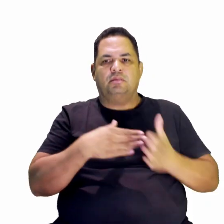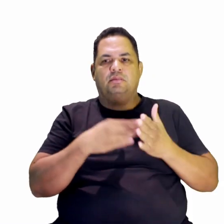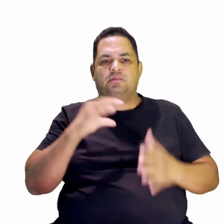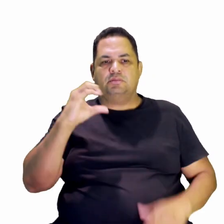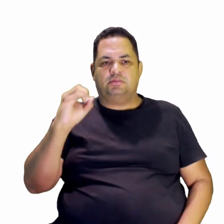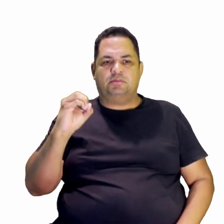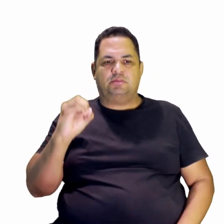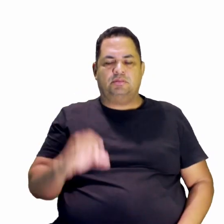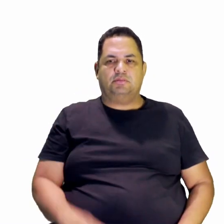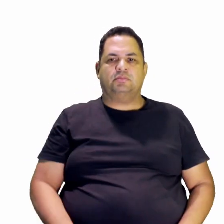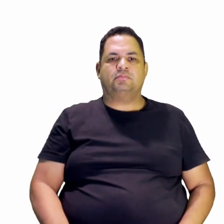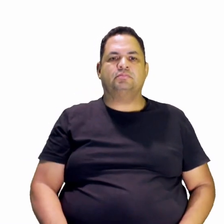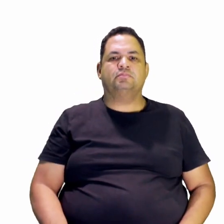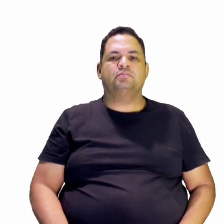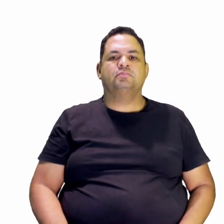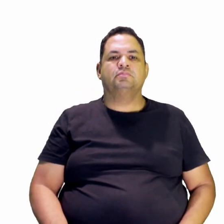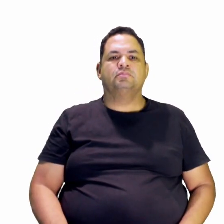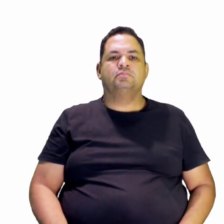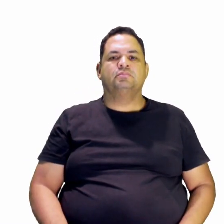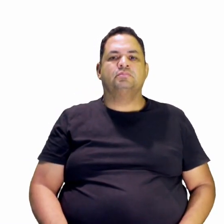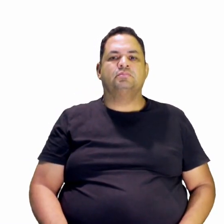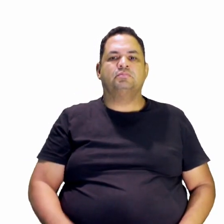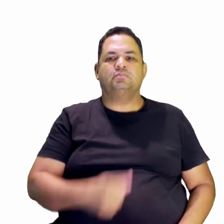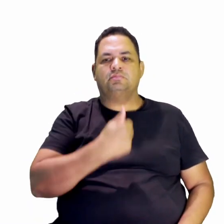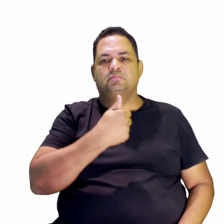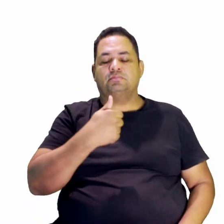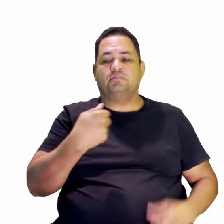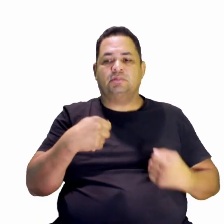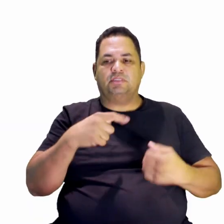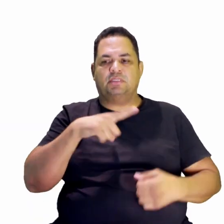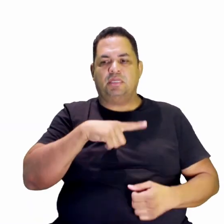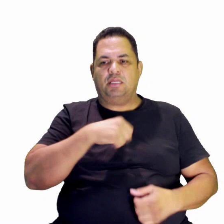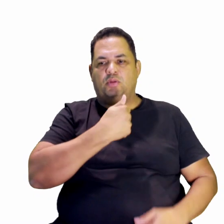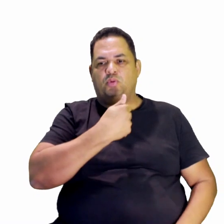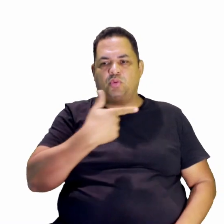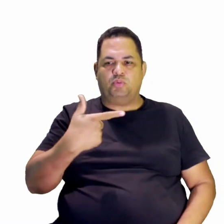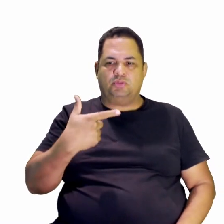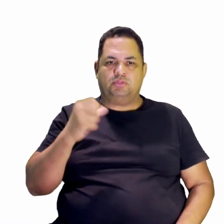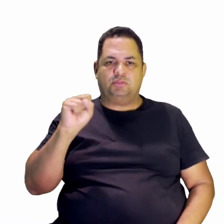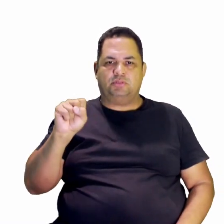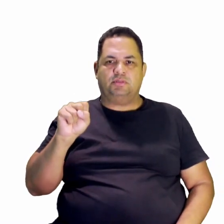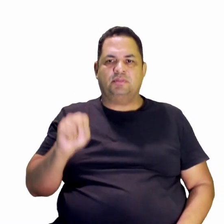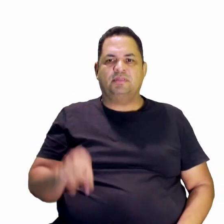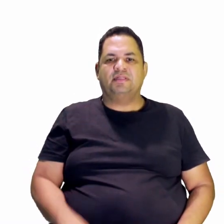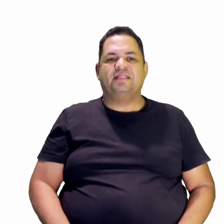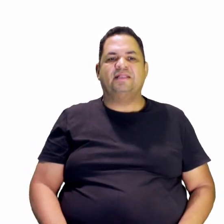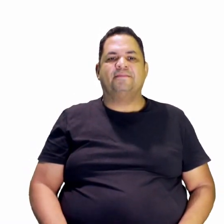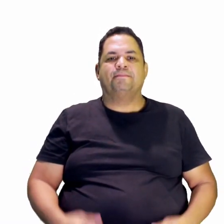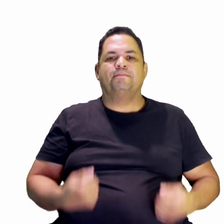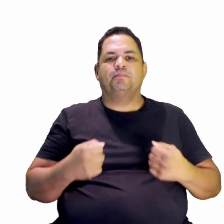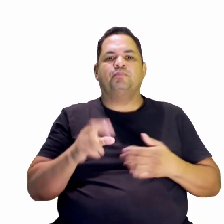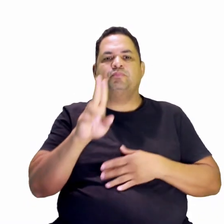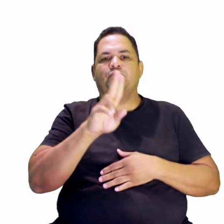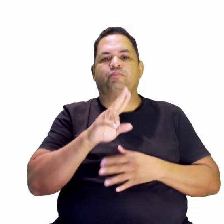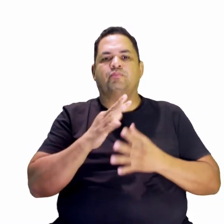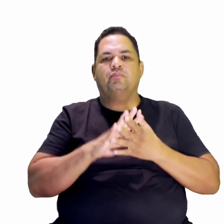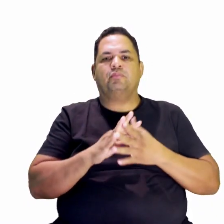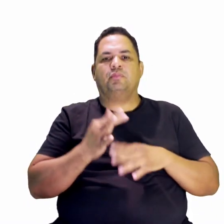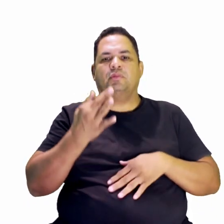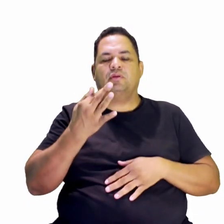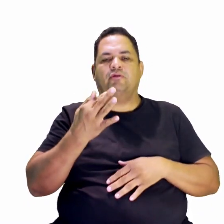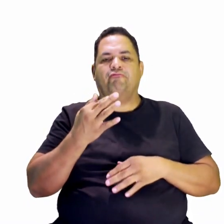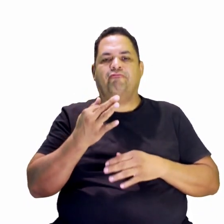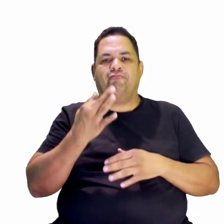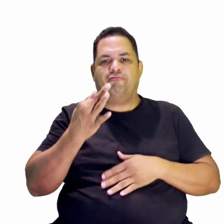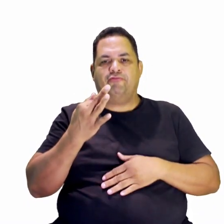0. E eu quero que isso aconteça em 12 segundos, tá? Então, podemos usar a função horária da